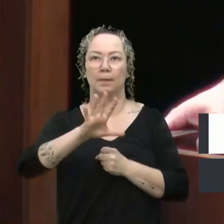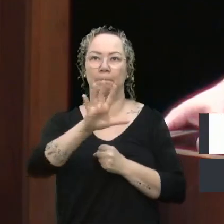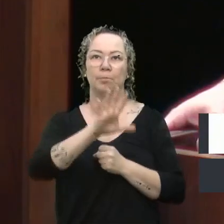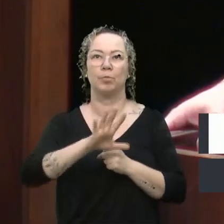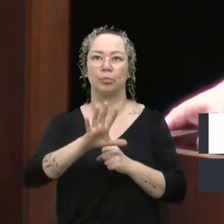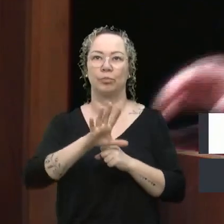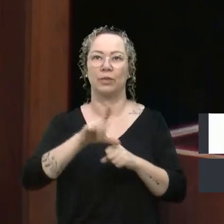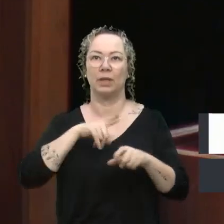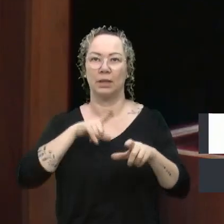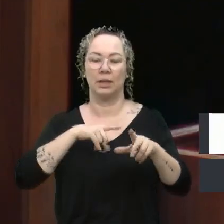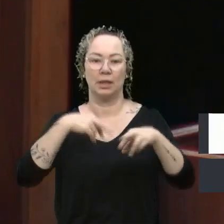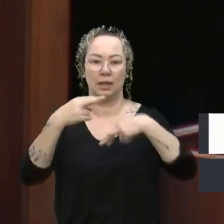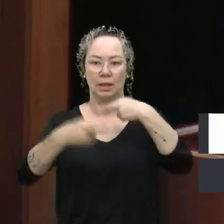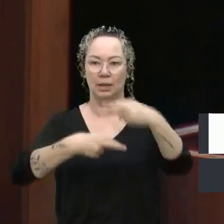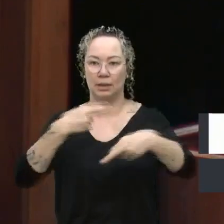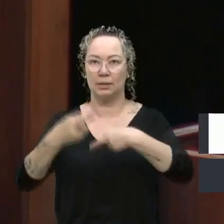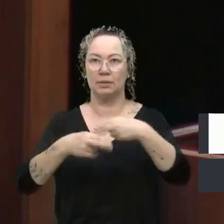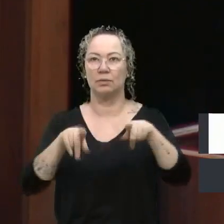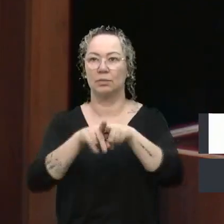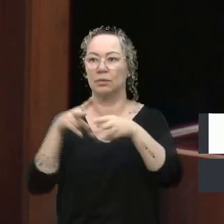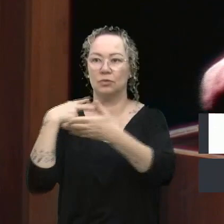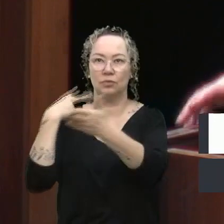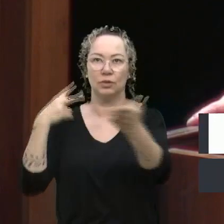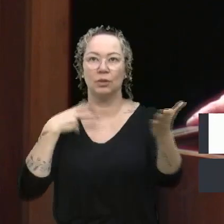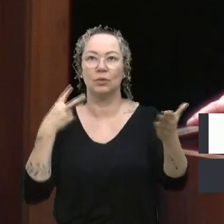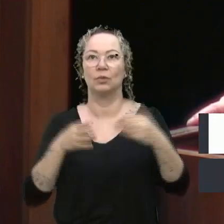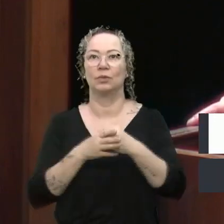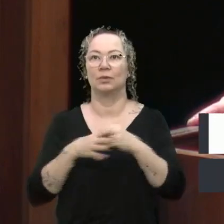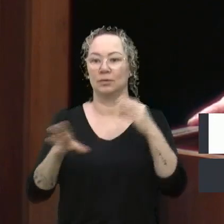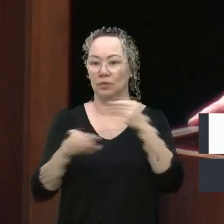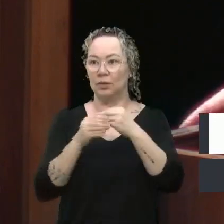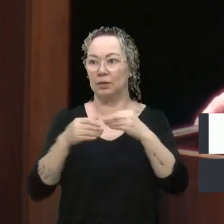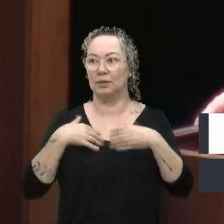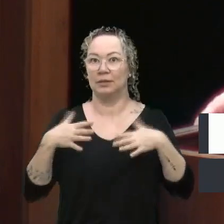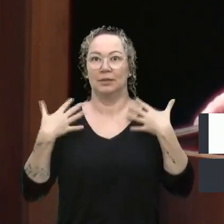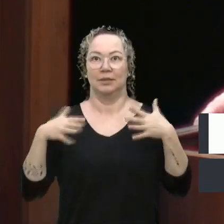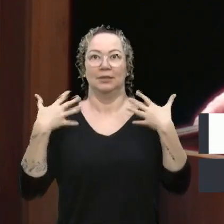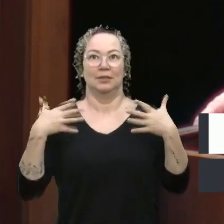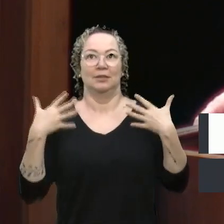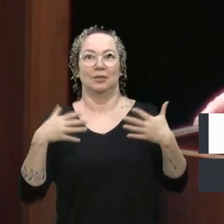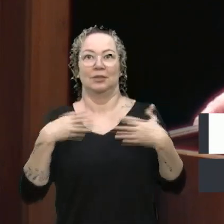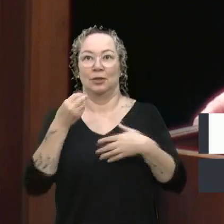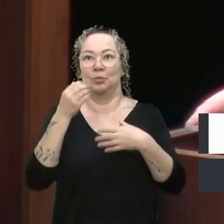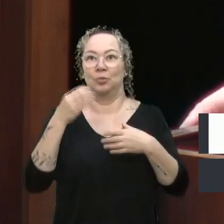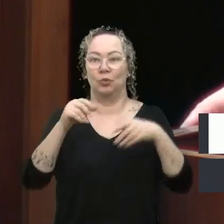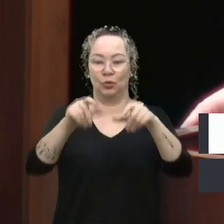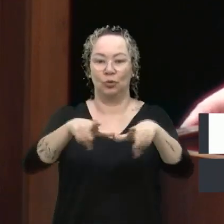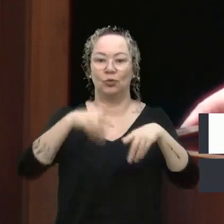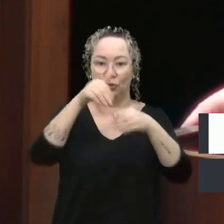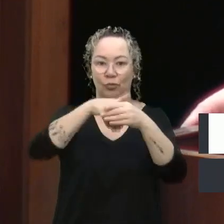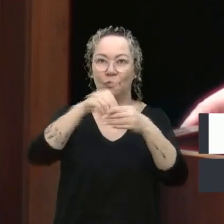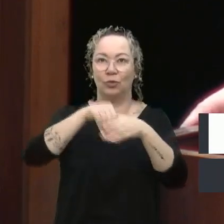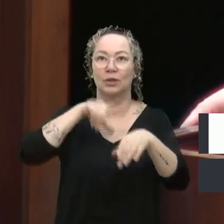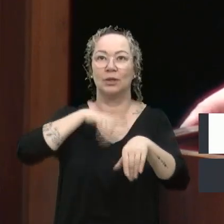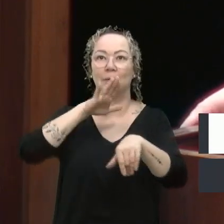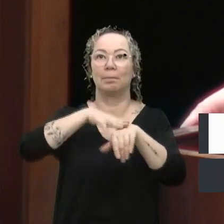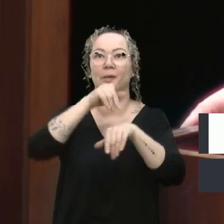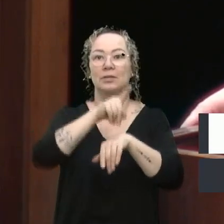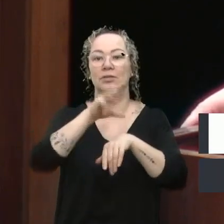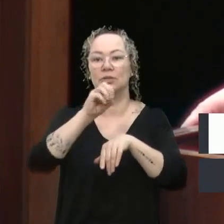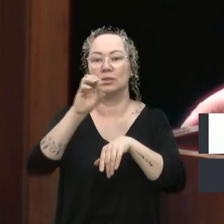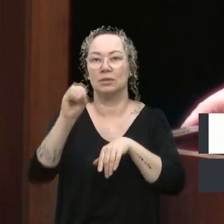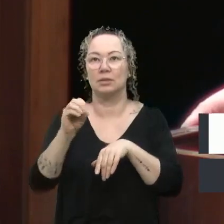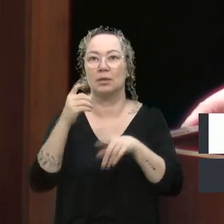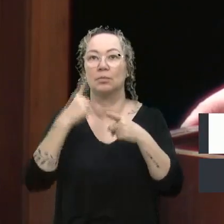vereadores e suas assessorias estão meio apavorados com a quantidade de votos de louvor que tem, que é mais de 100, porque